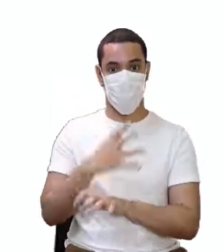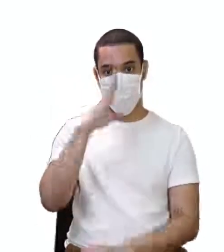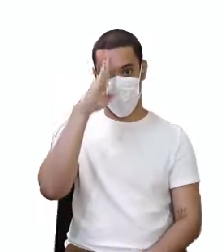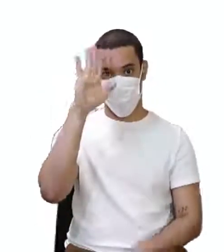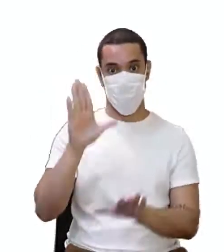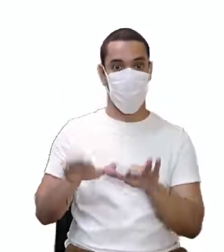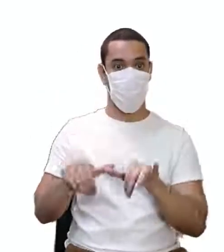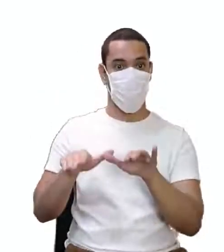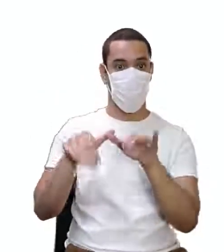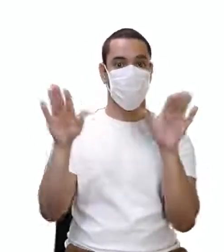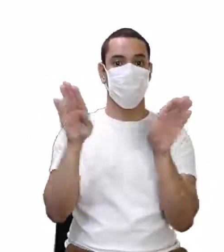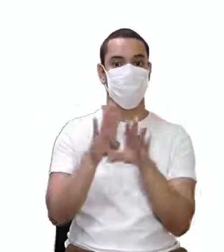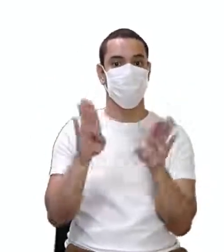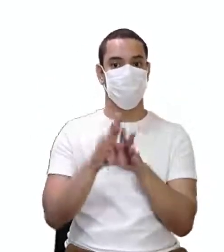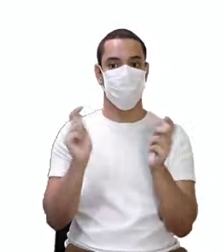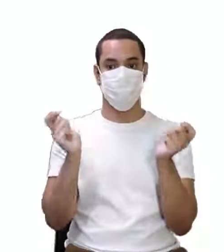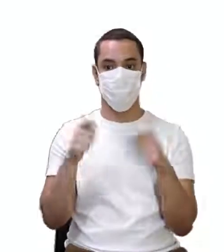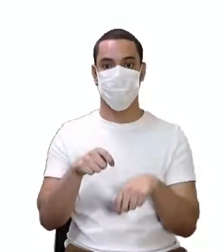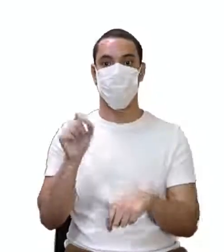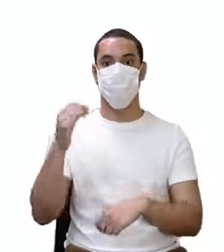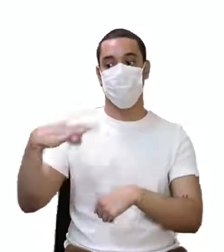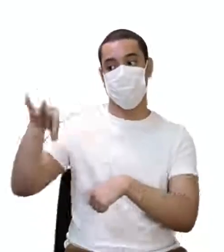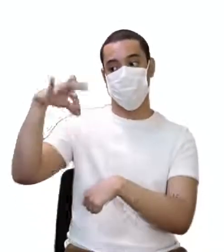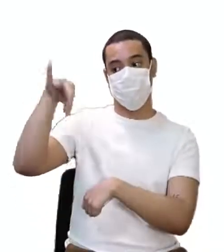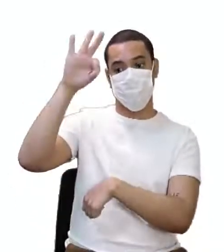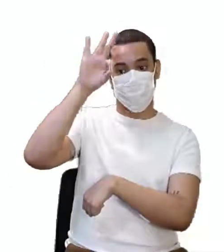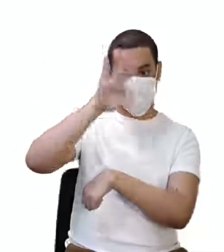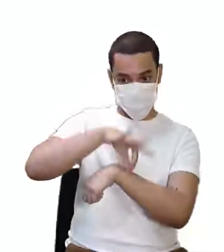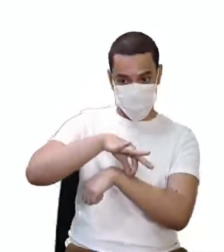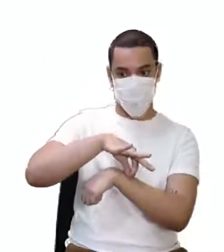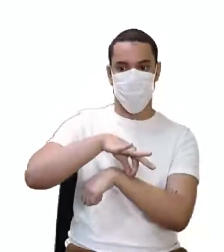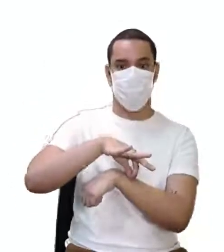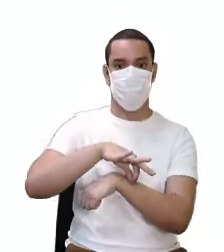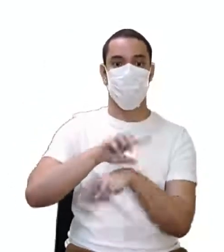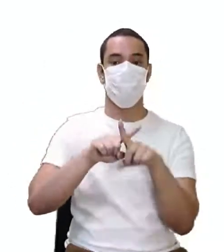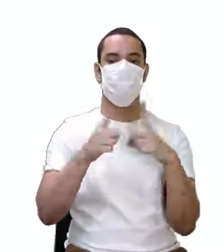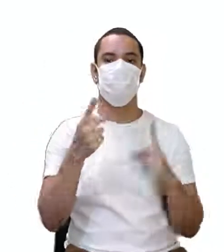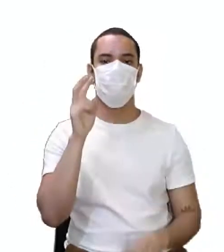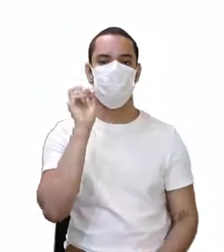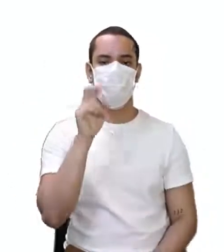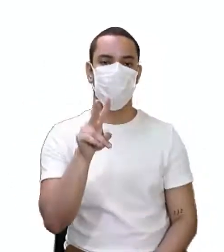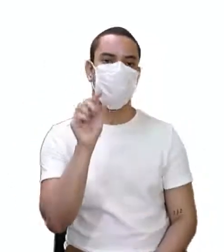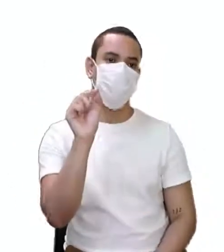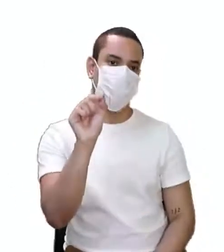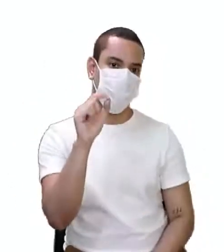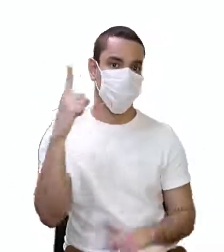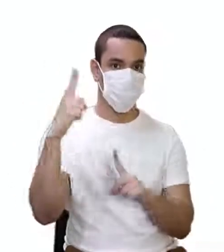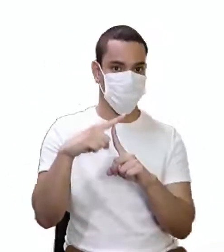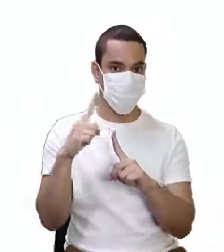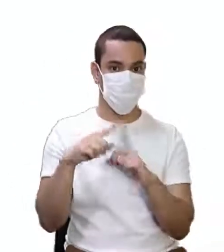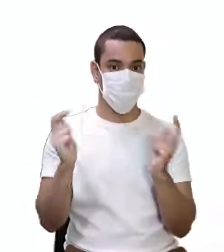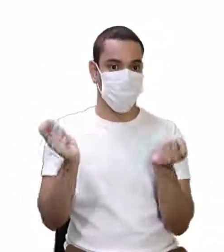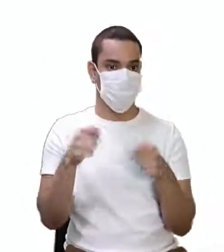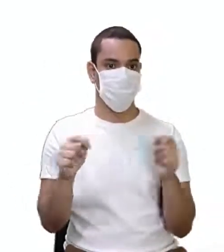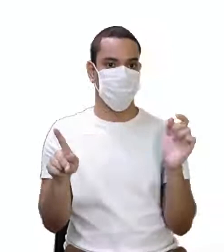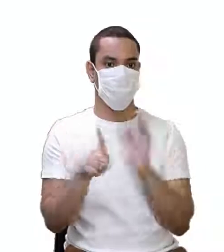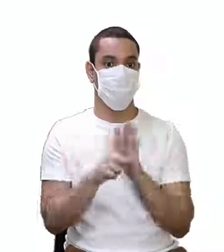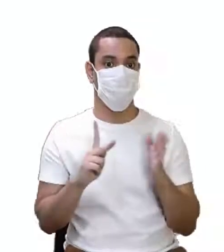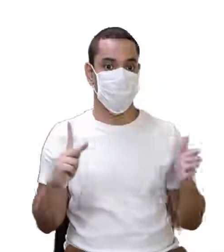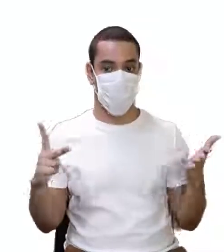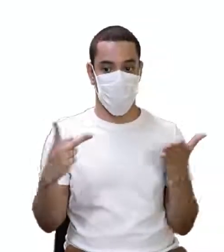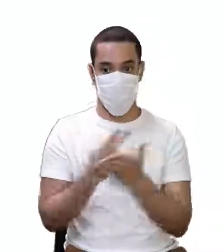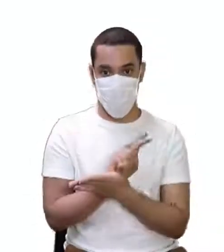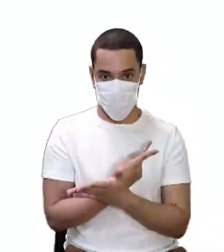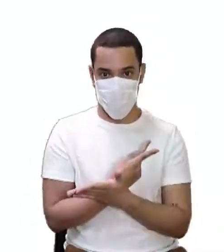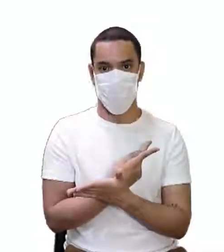aves, embora também seja conhecido em insetos, tá? E olha só, Quando esse tipo de mecanismo isolador atua,